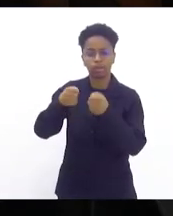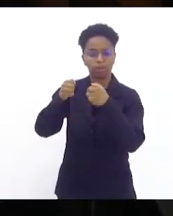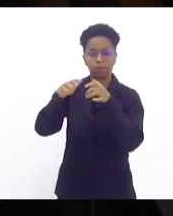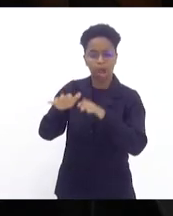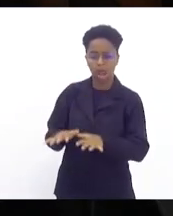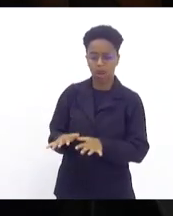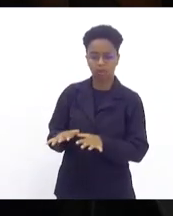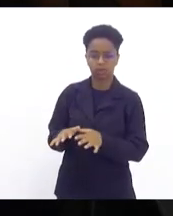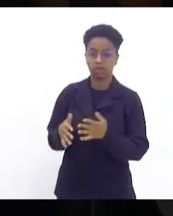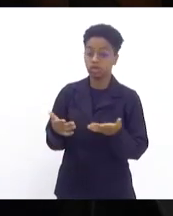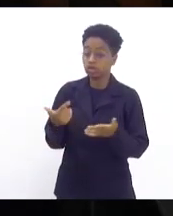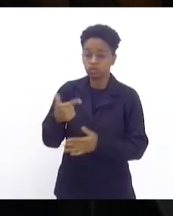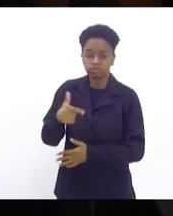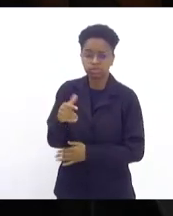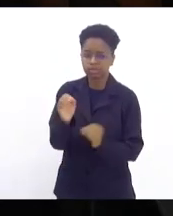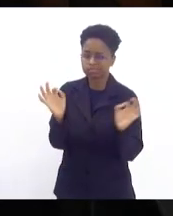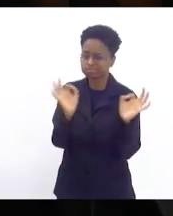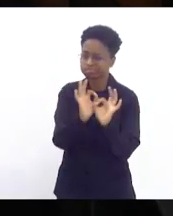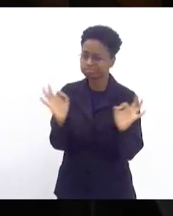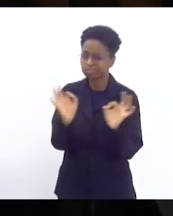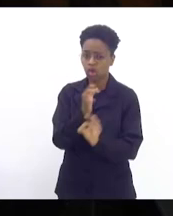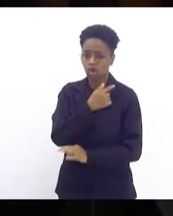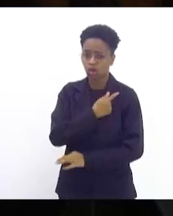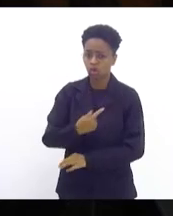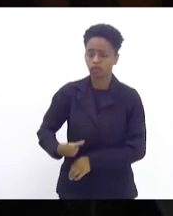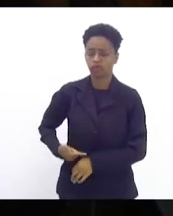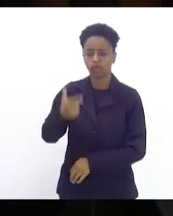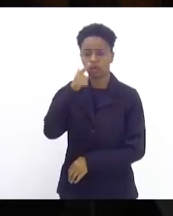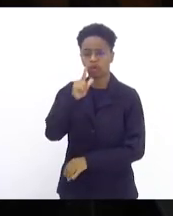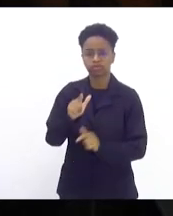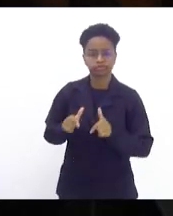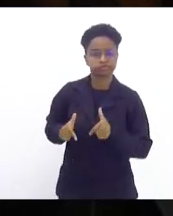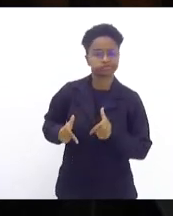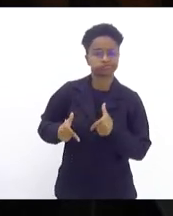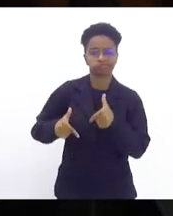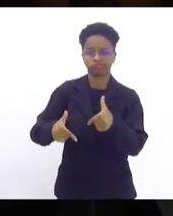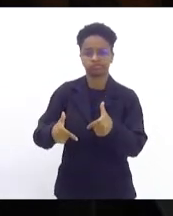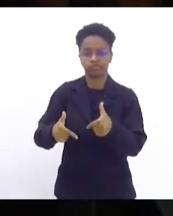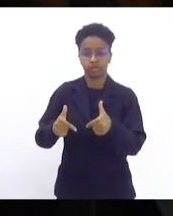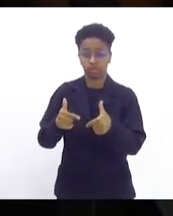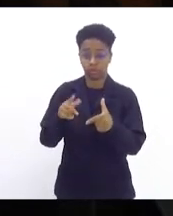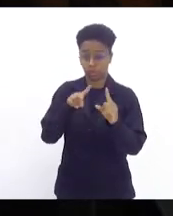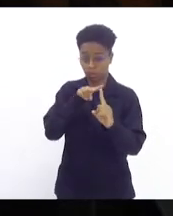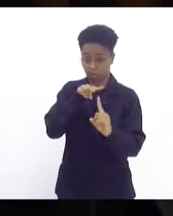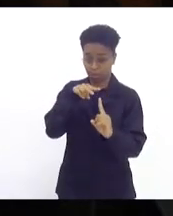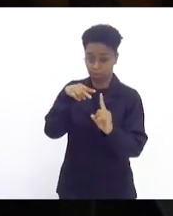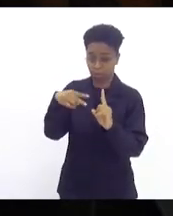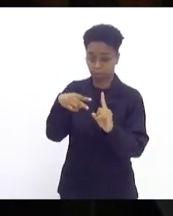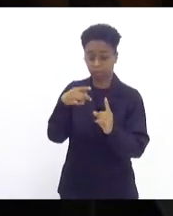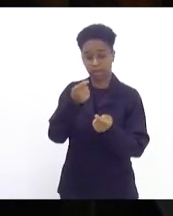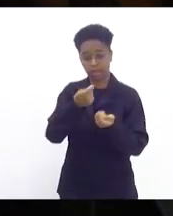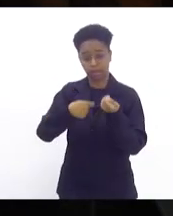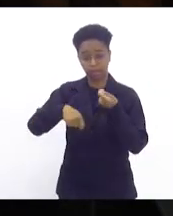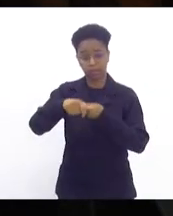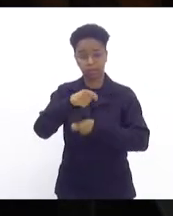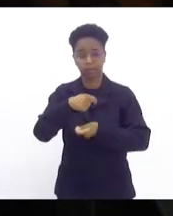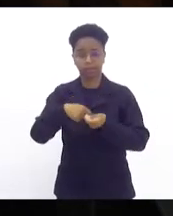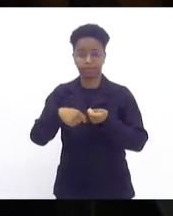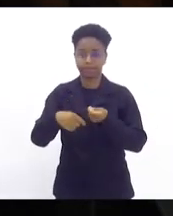não tem governo nacional que resista sobre o ponto de vista de uma economia